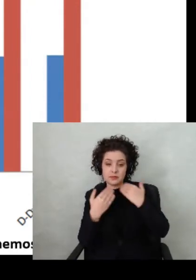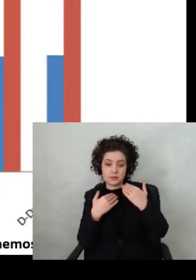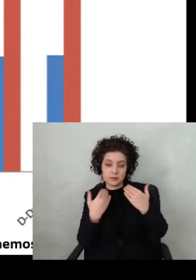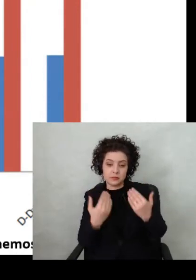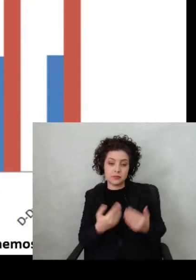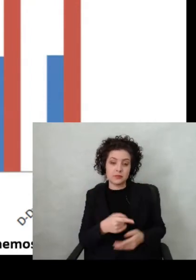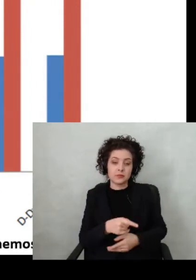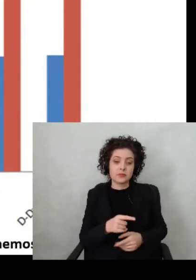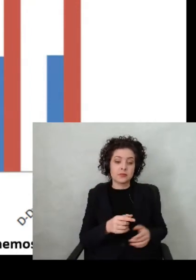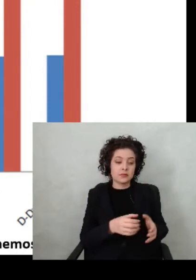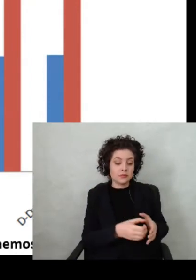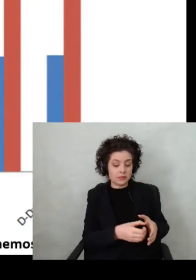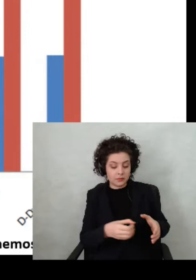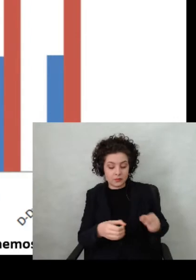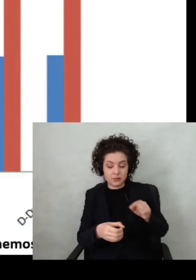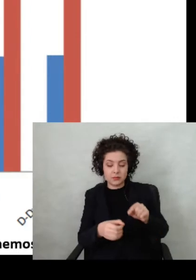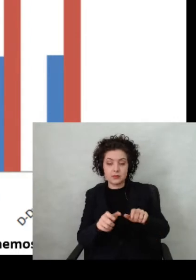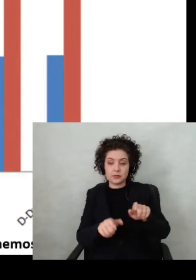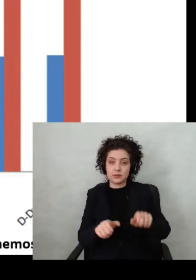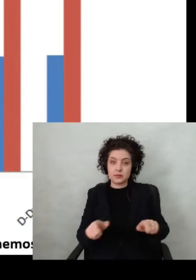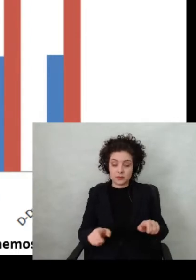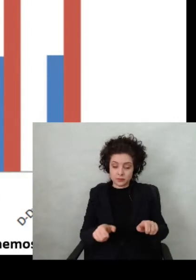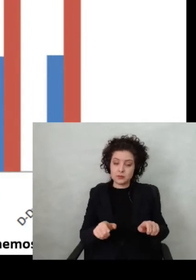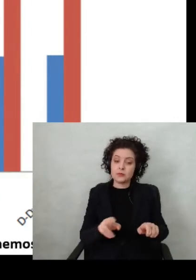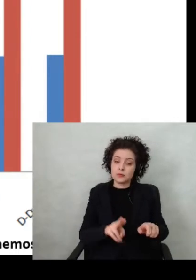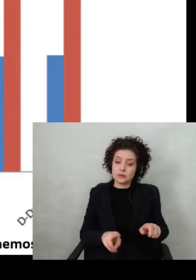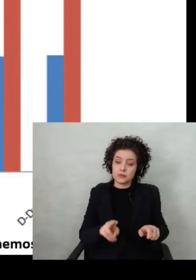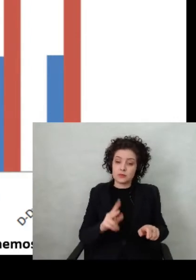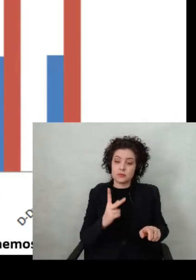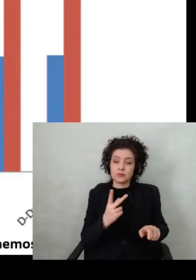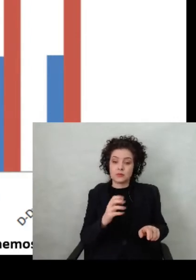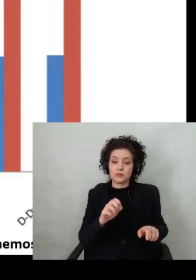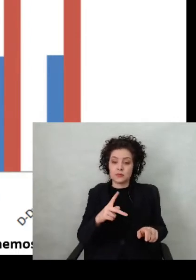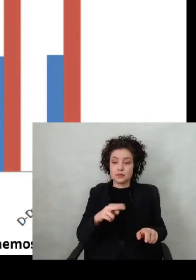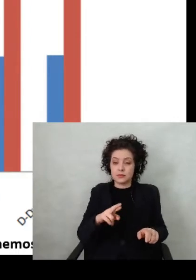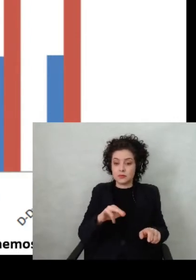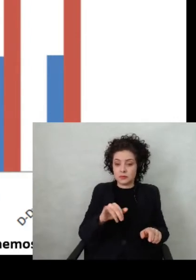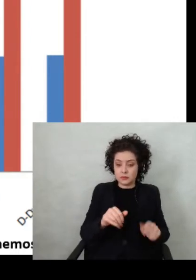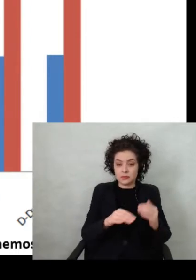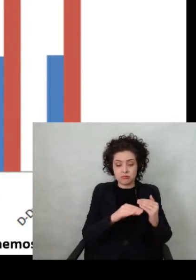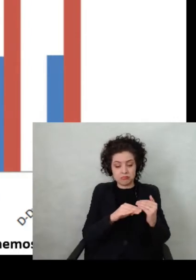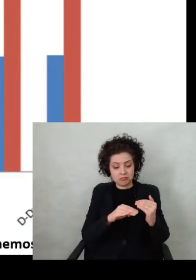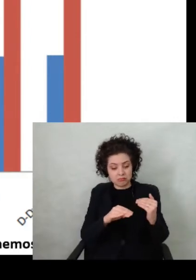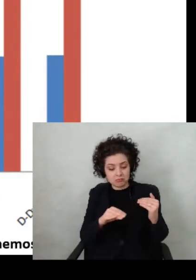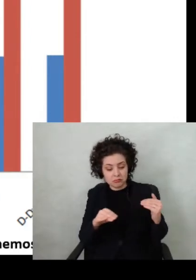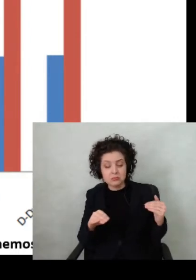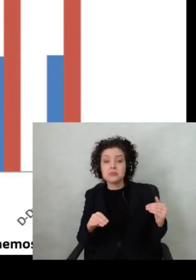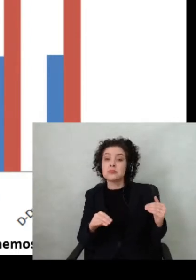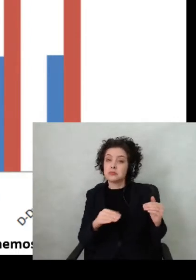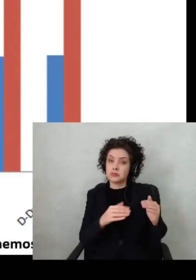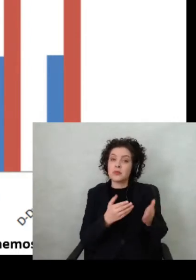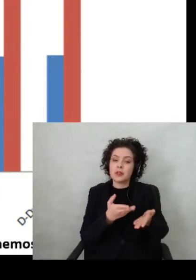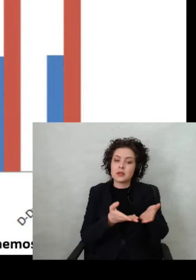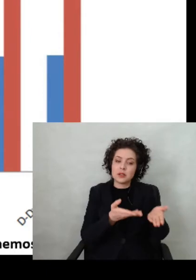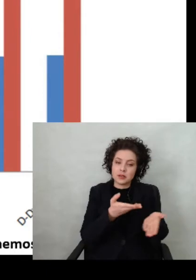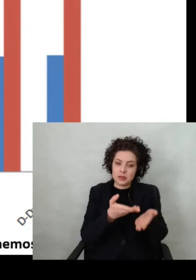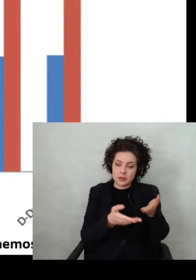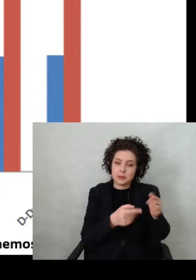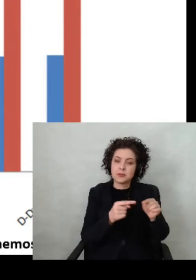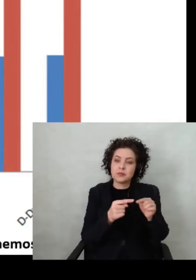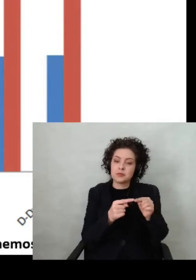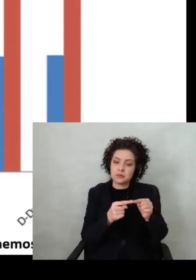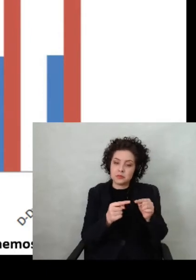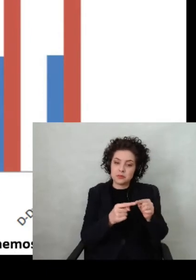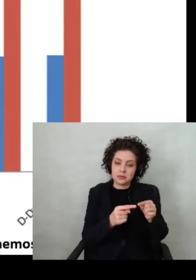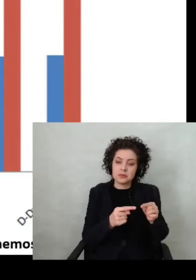dos pacientes que usou heparina plenamente, né, de doses terapêuticas, e uma parte que não